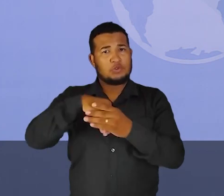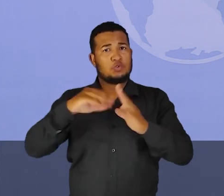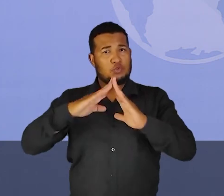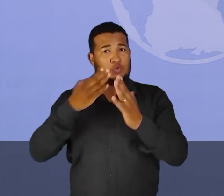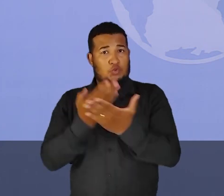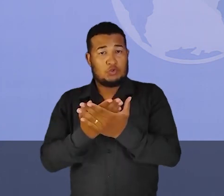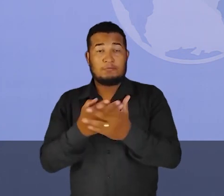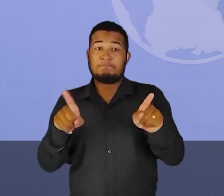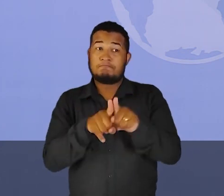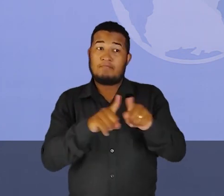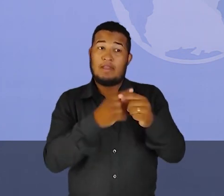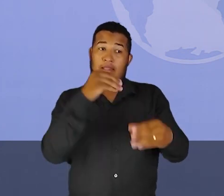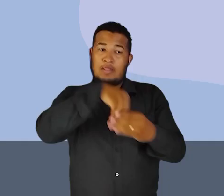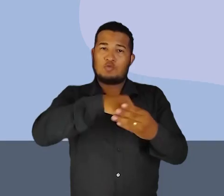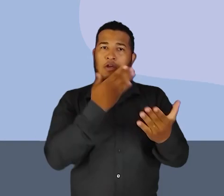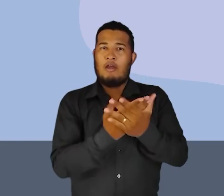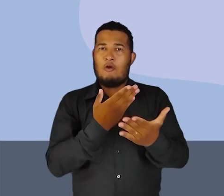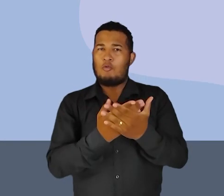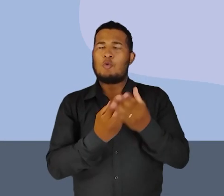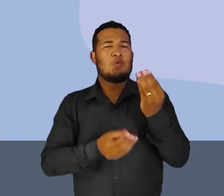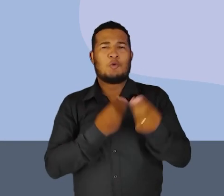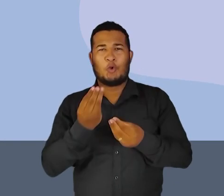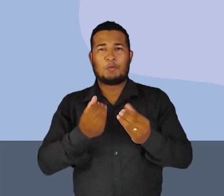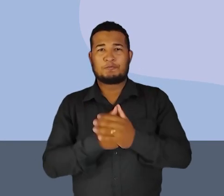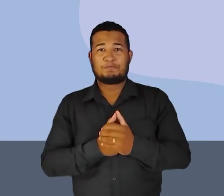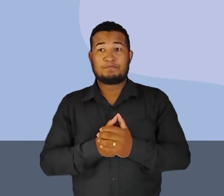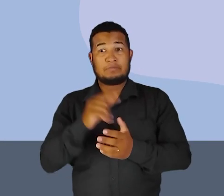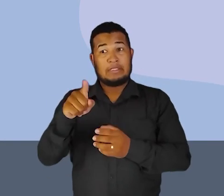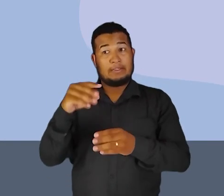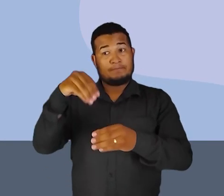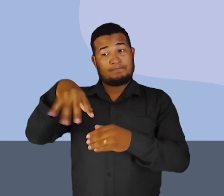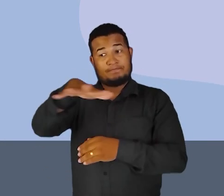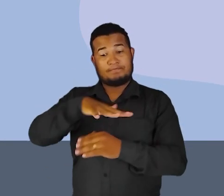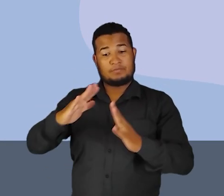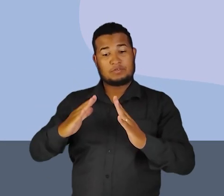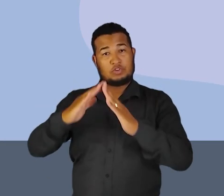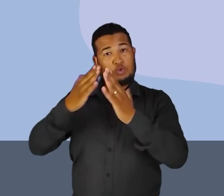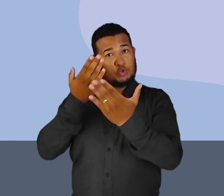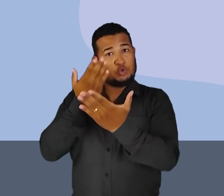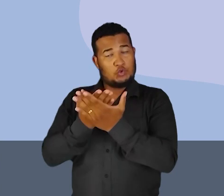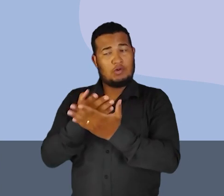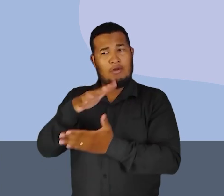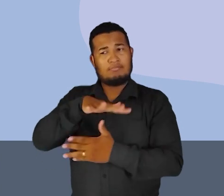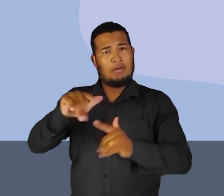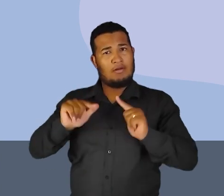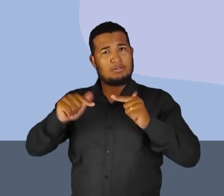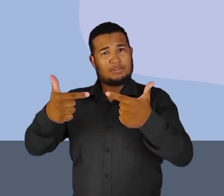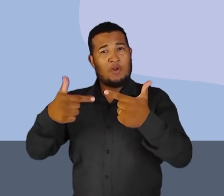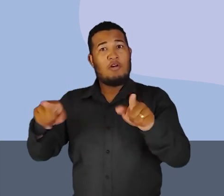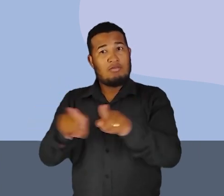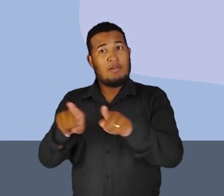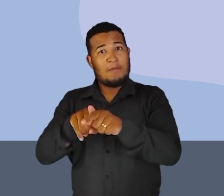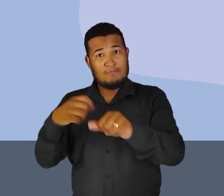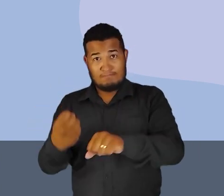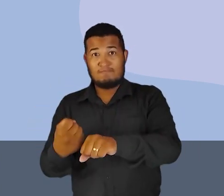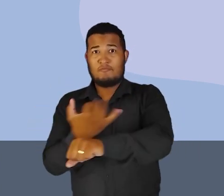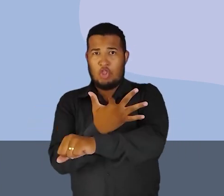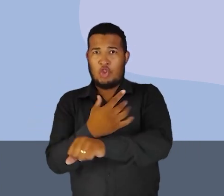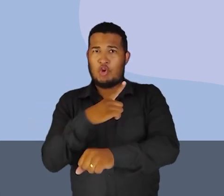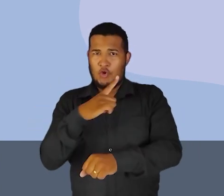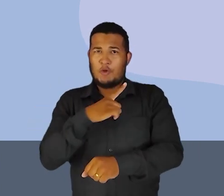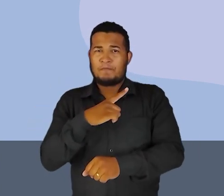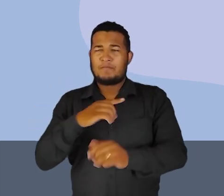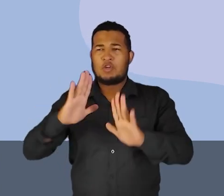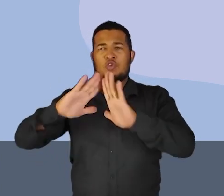nossas aulas. Próximo slide. Escola, um lugar de ação e aventura.